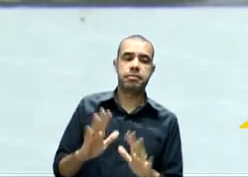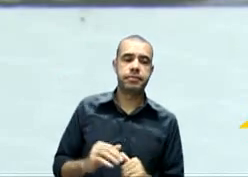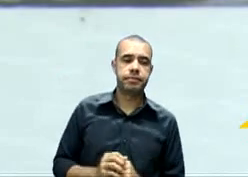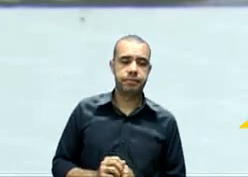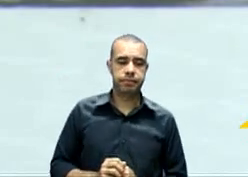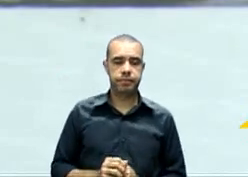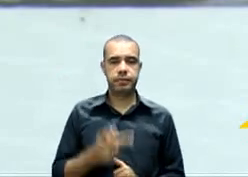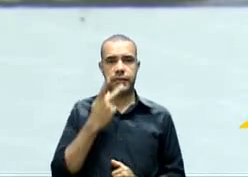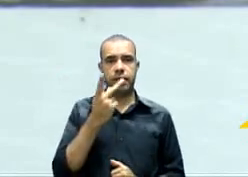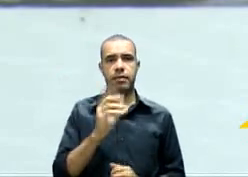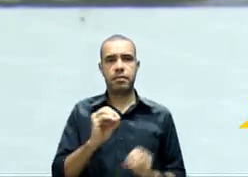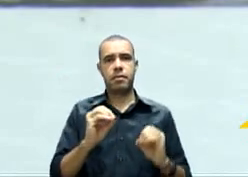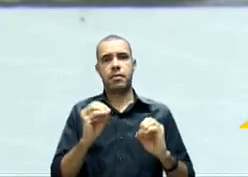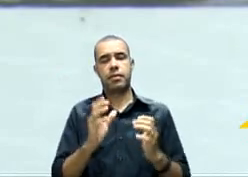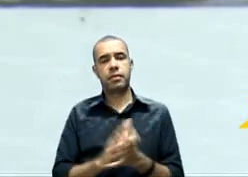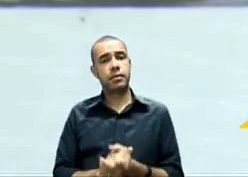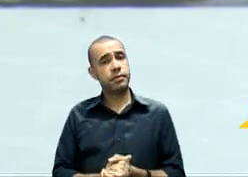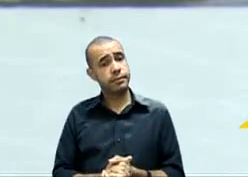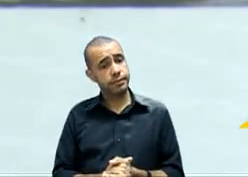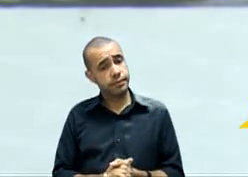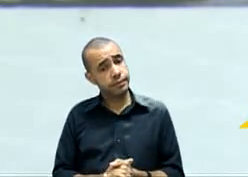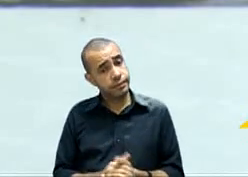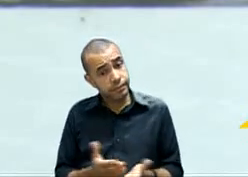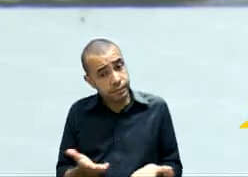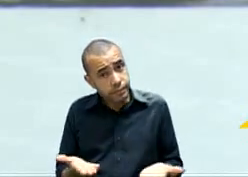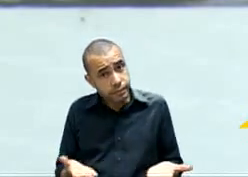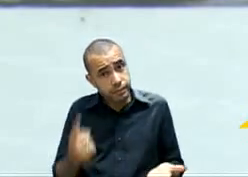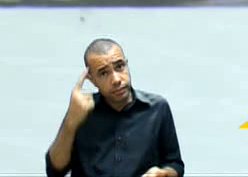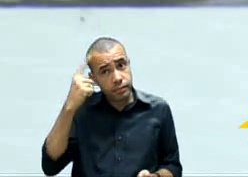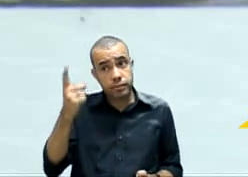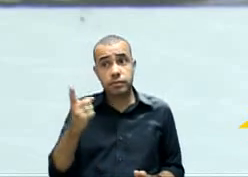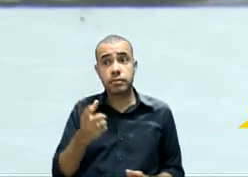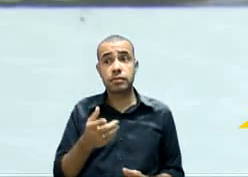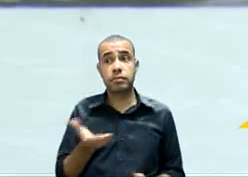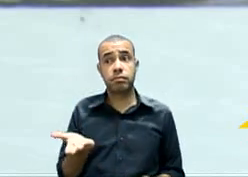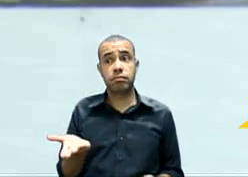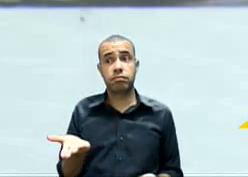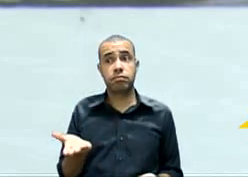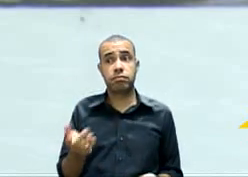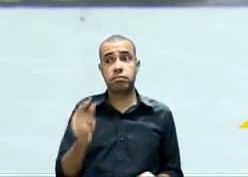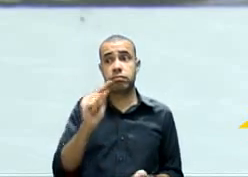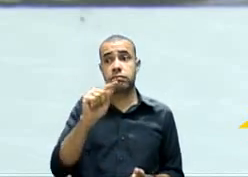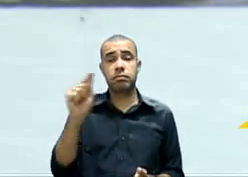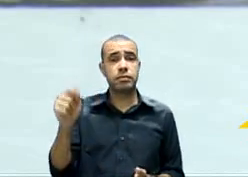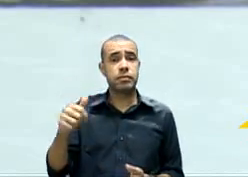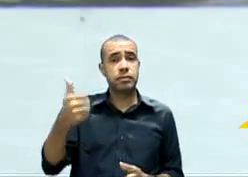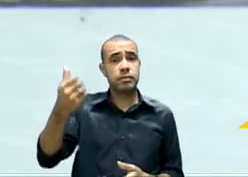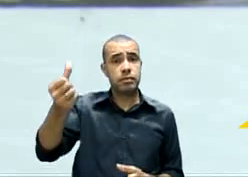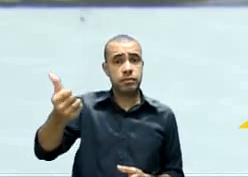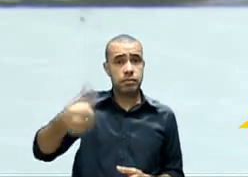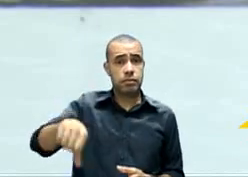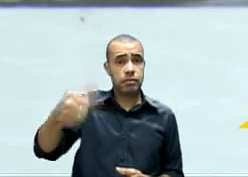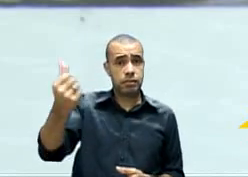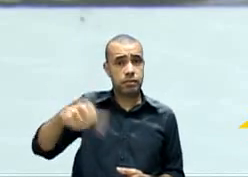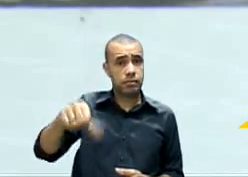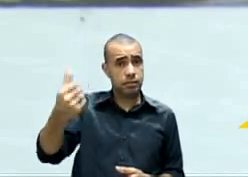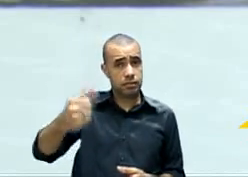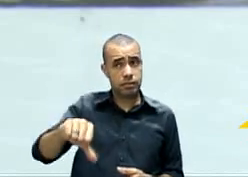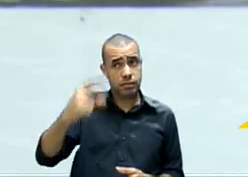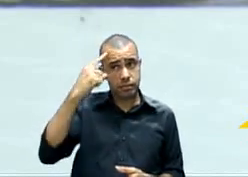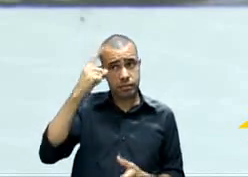né? Não, aquele casal lá, aquele casal não, que não existe casal de lésbica, existe par de